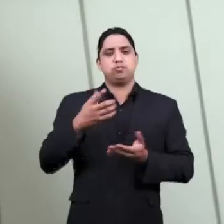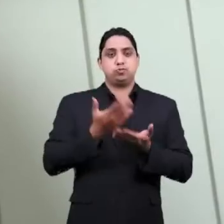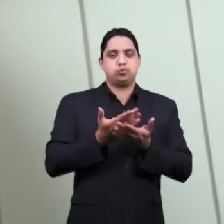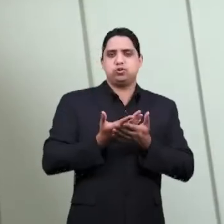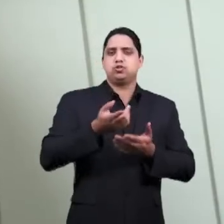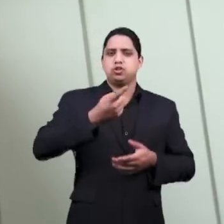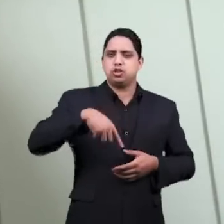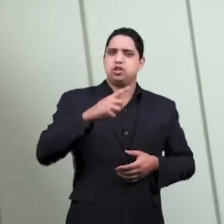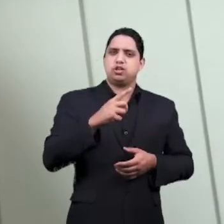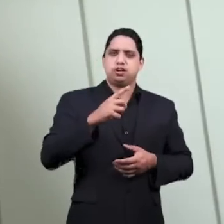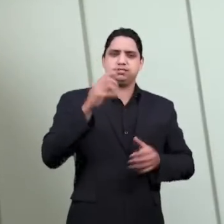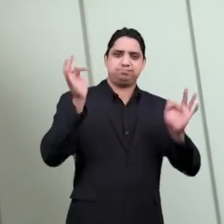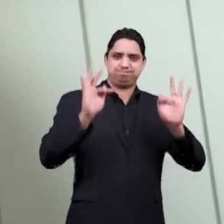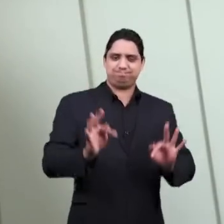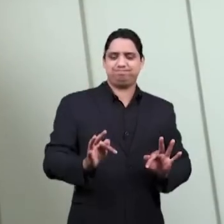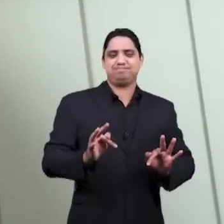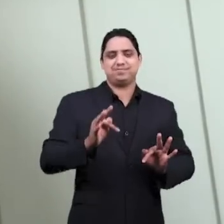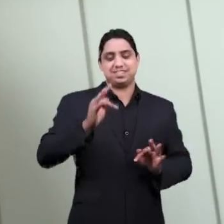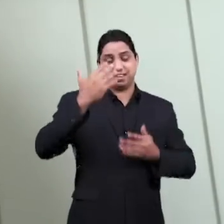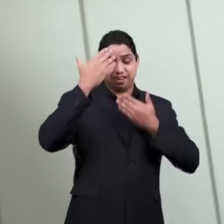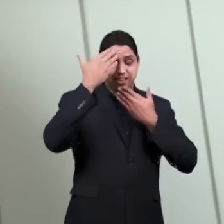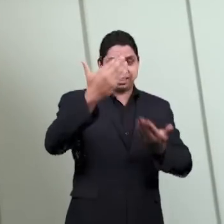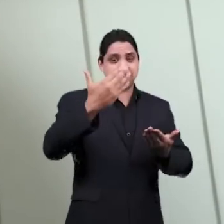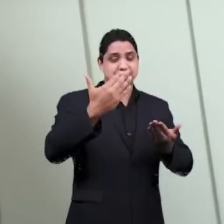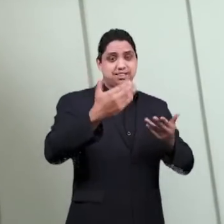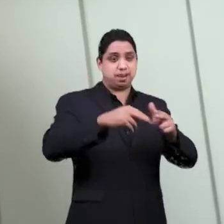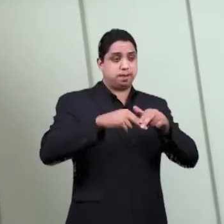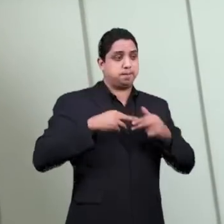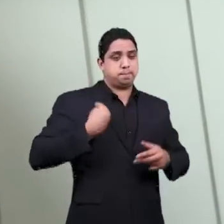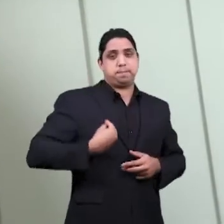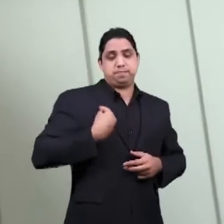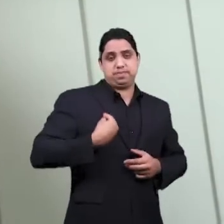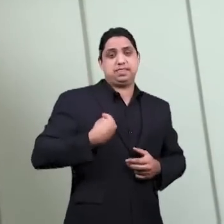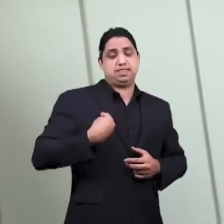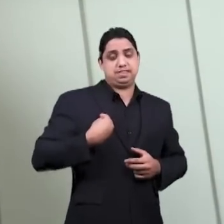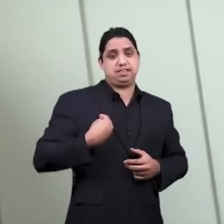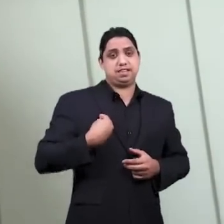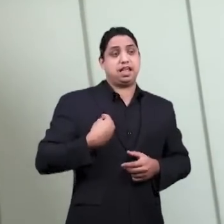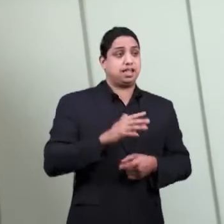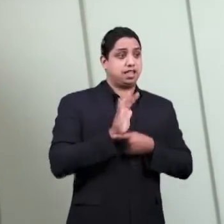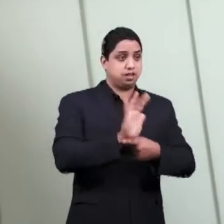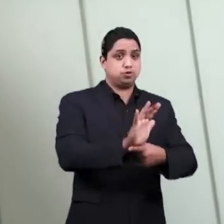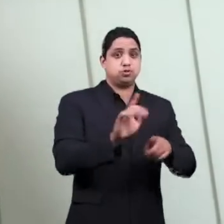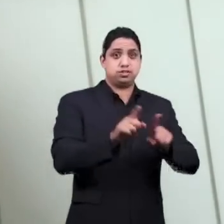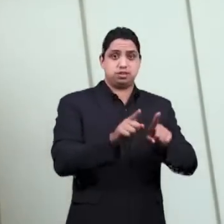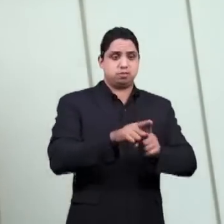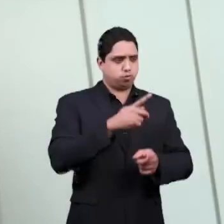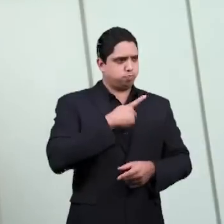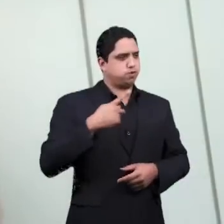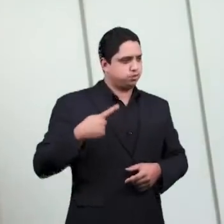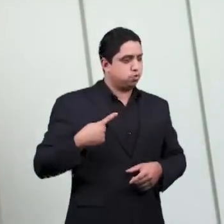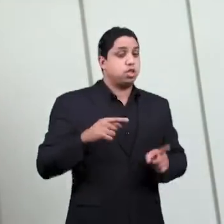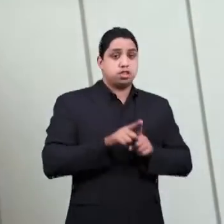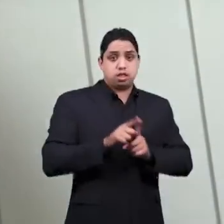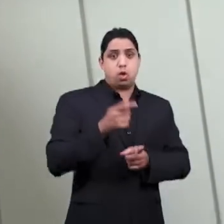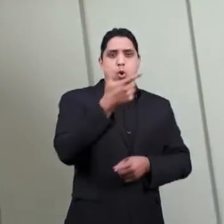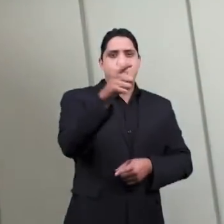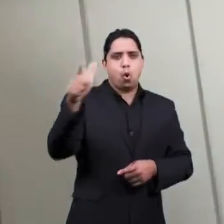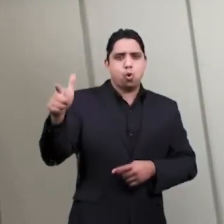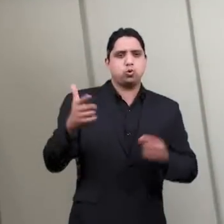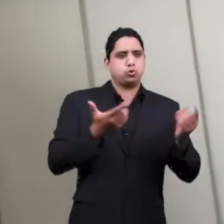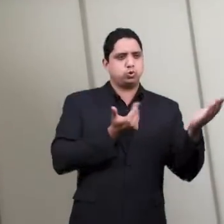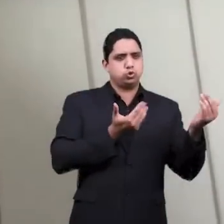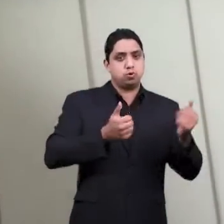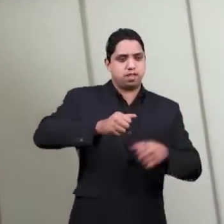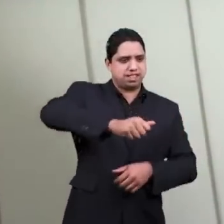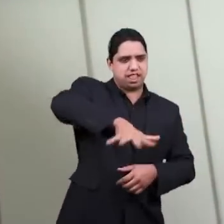ficamos muito, muito felizes com a sua participação e ajuda do seu pastor e dos demais jovens